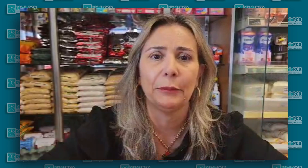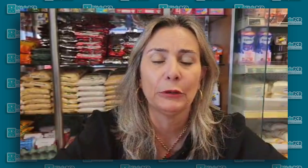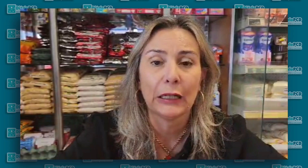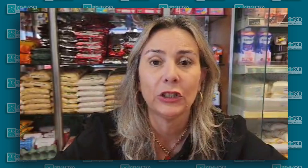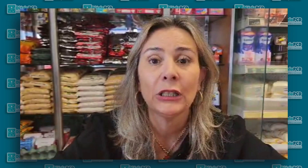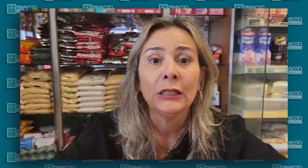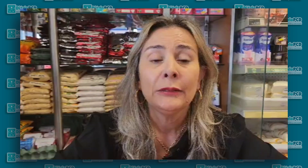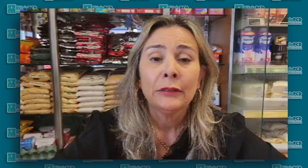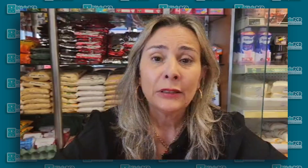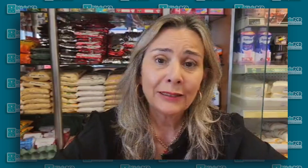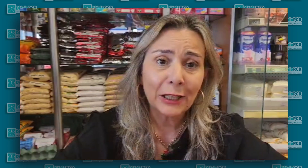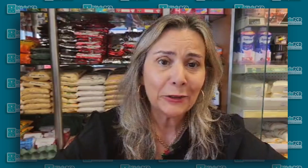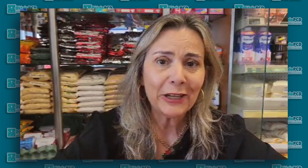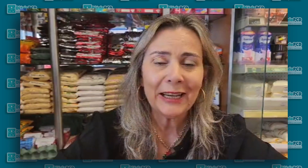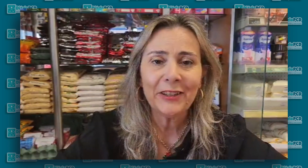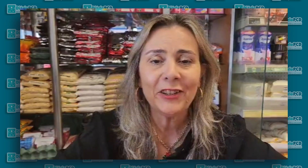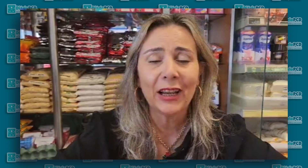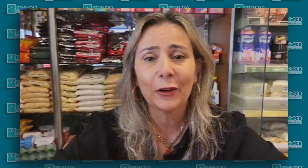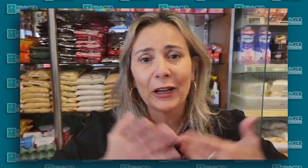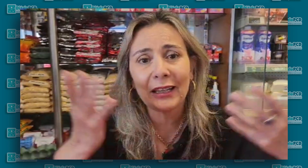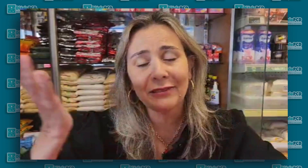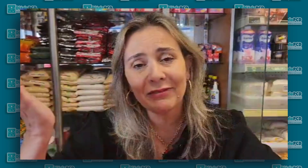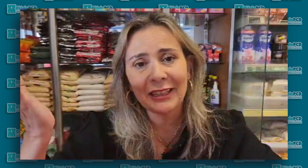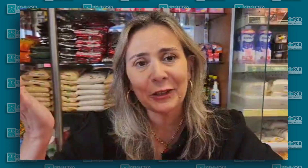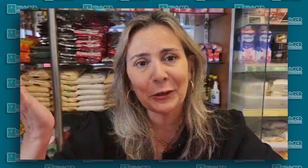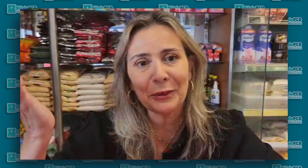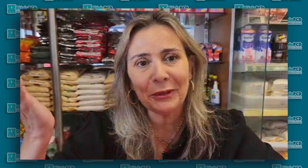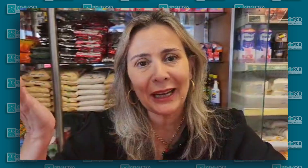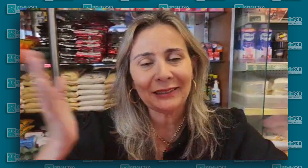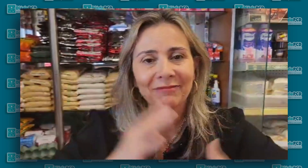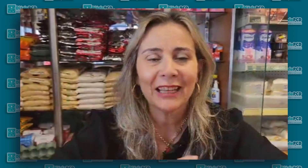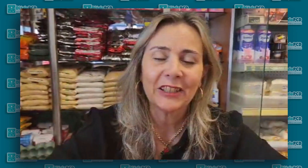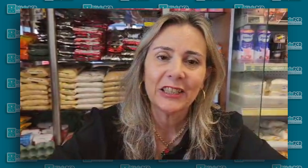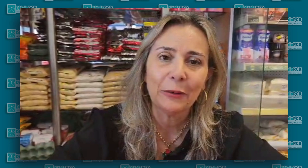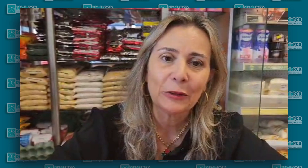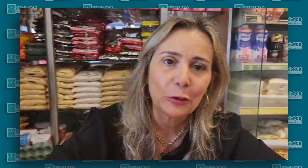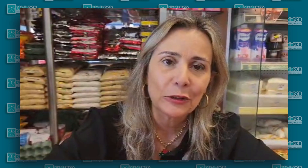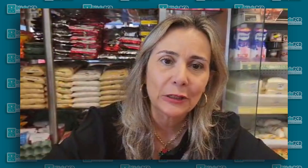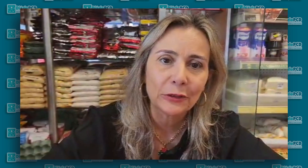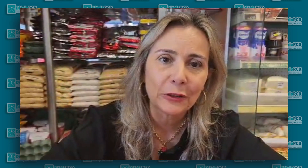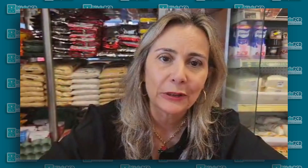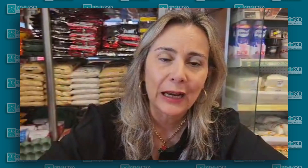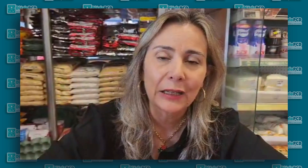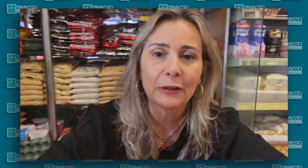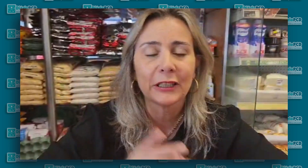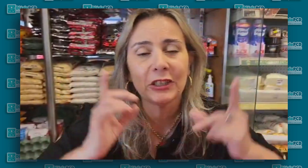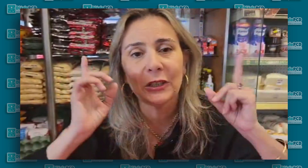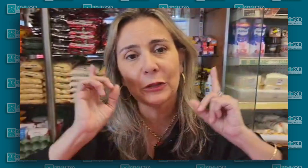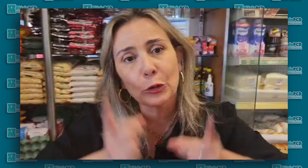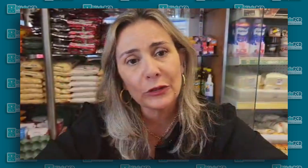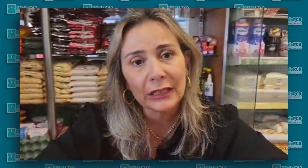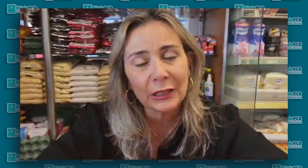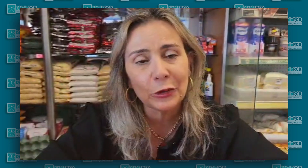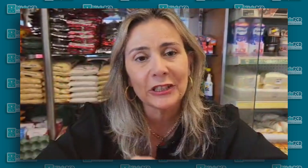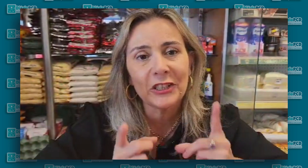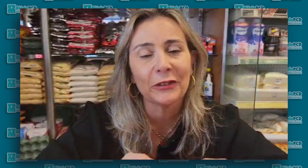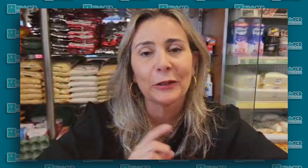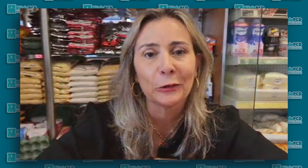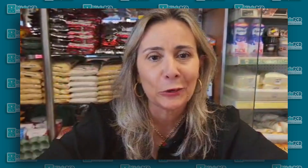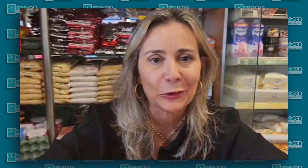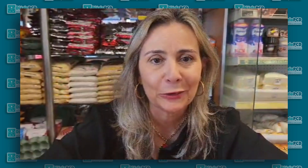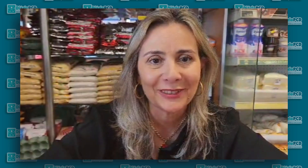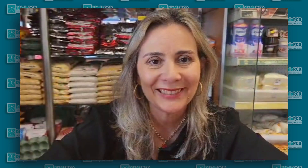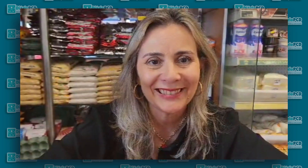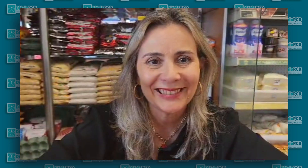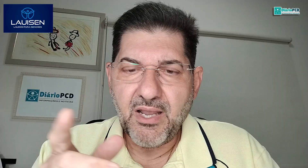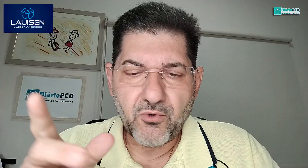desse PL da maldade. Então, gente, agora é só comemorar. Gratidão a todos que nos ajudaram, gratidão a todos os senadores que